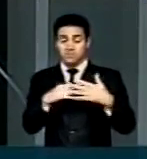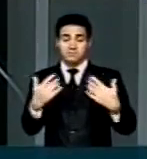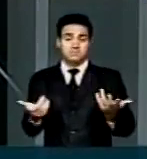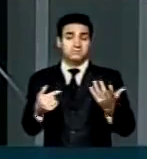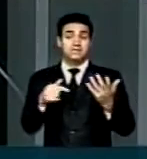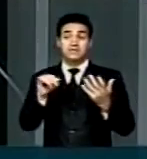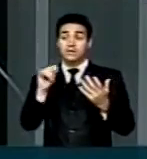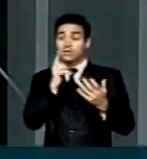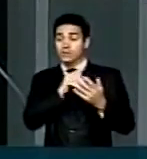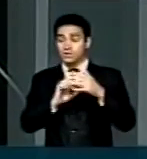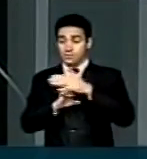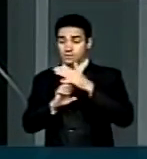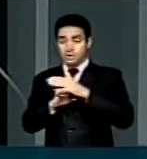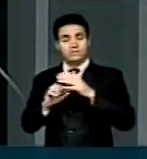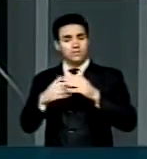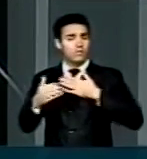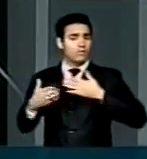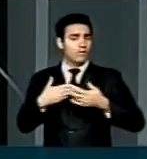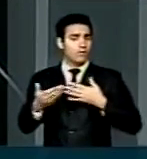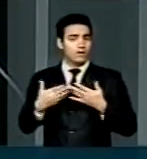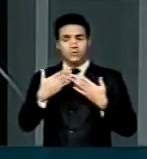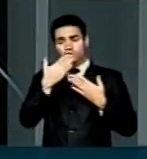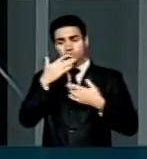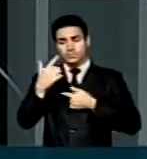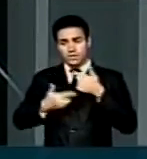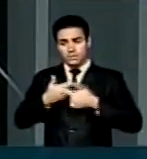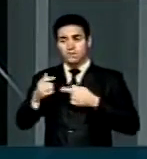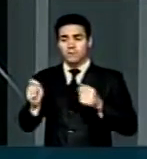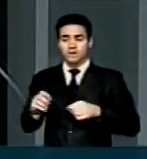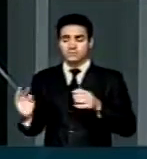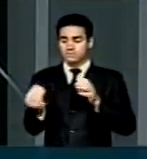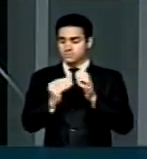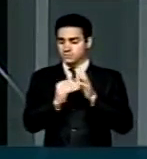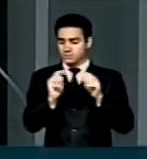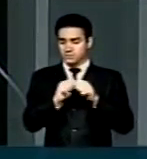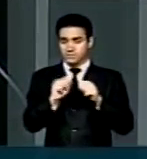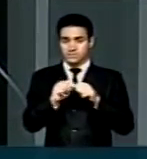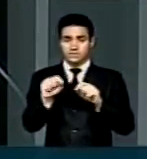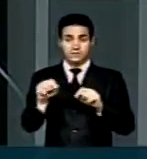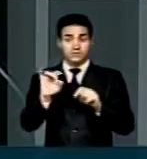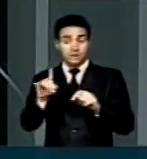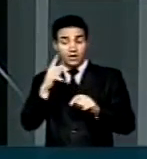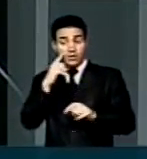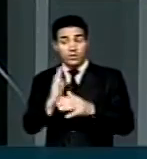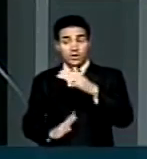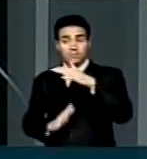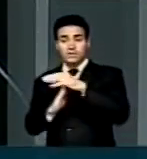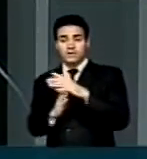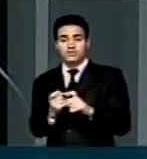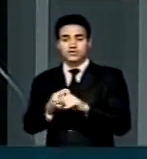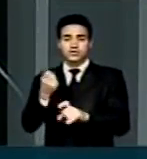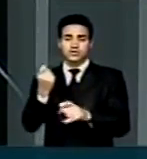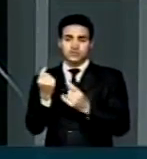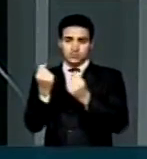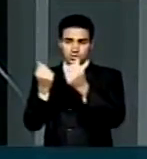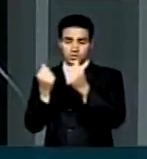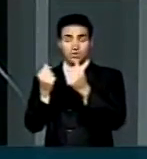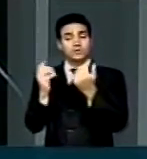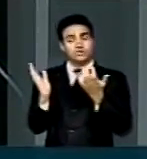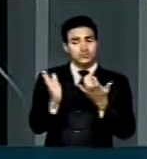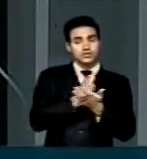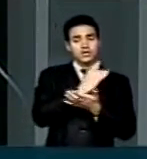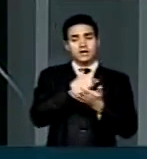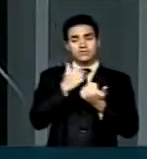regime estará acessível para qualquer atividade econômica com limitação apenas de faturamento, e a desejada extinção da